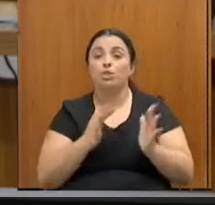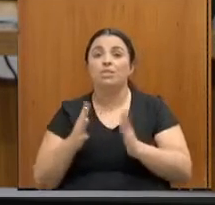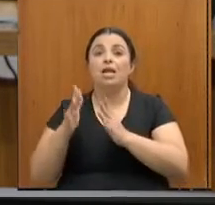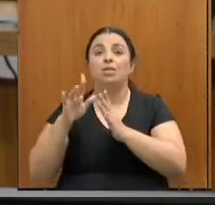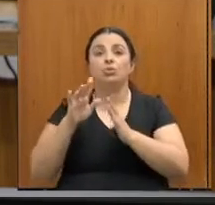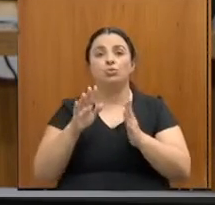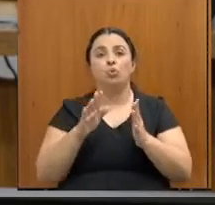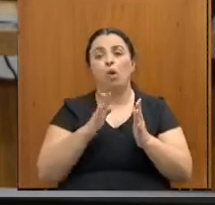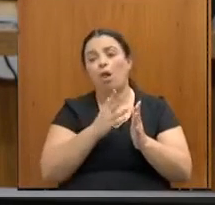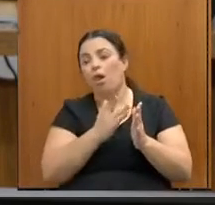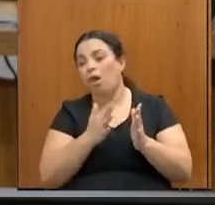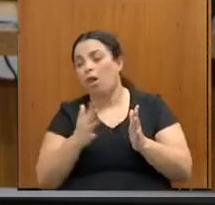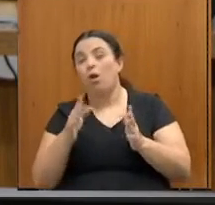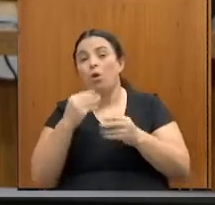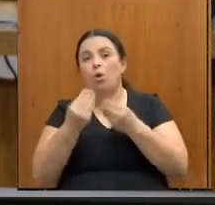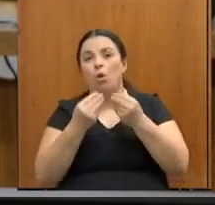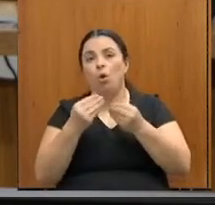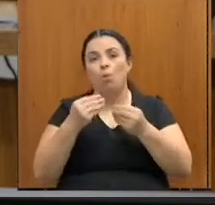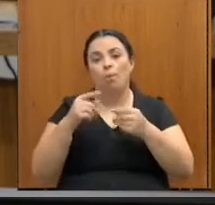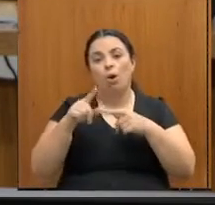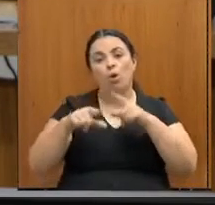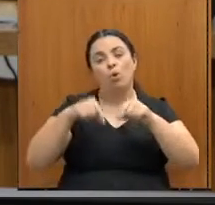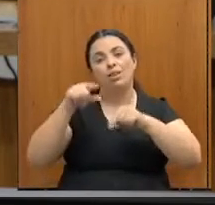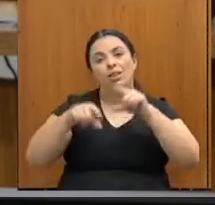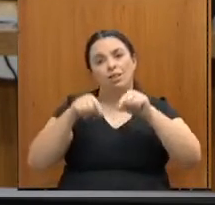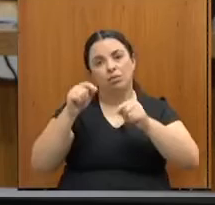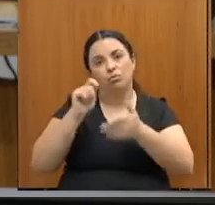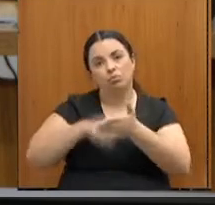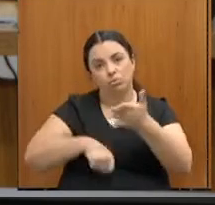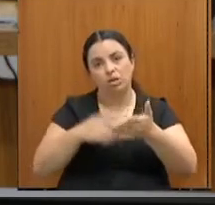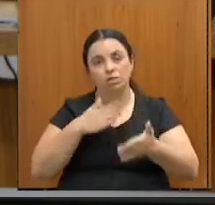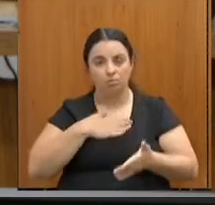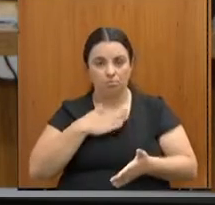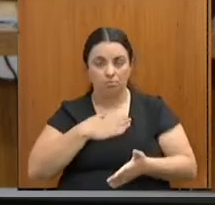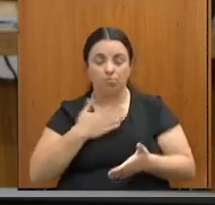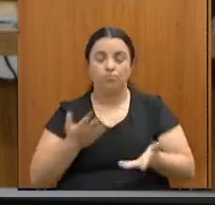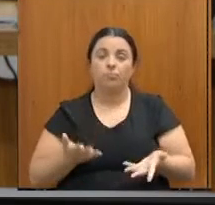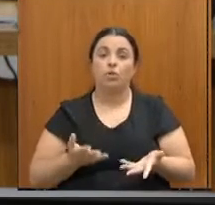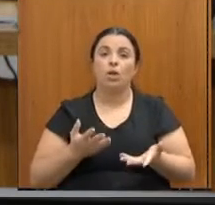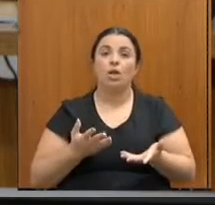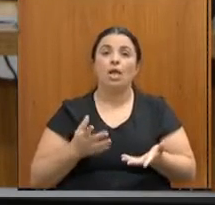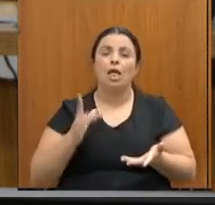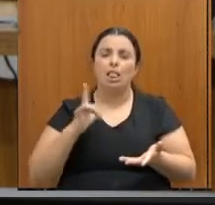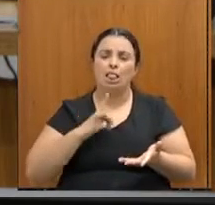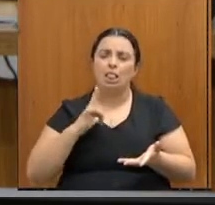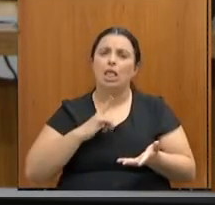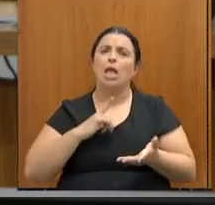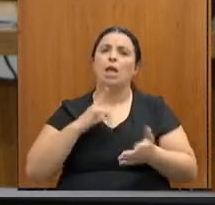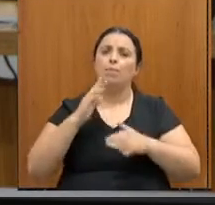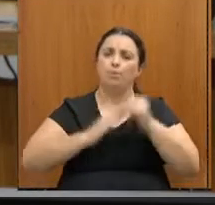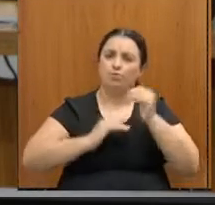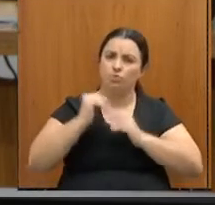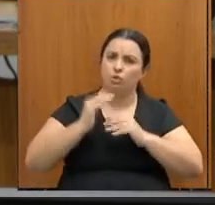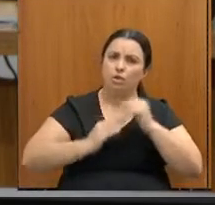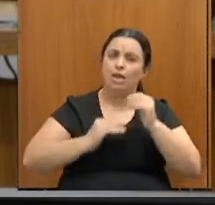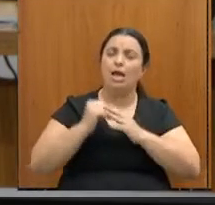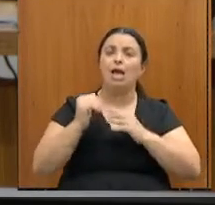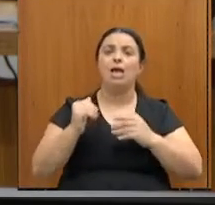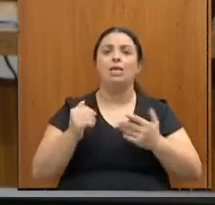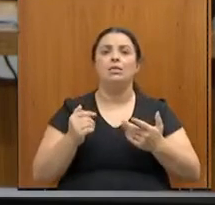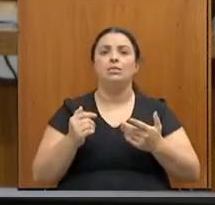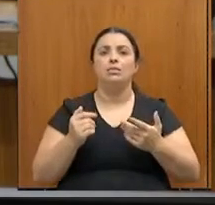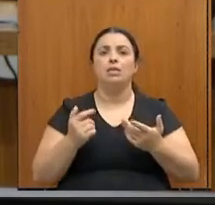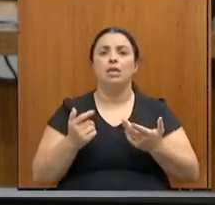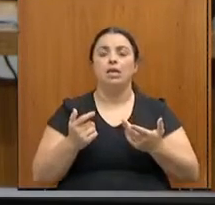hoje na Cemig são através de assessores especializado né profissionais de cargos de confiança